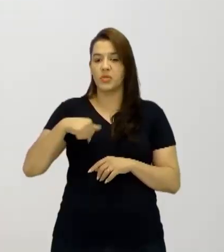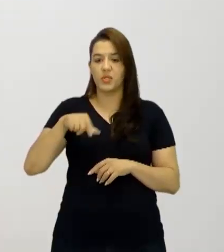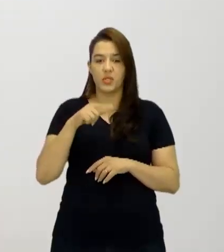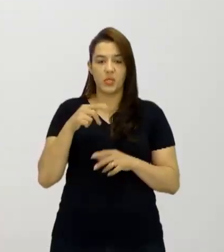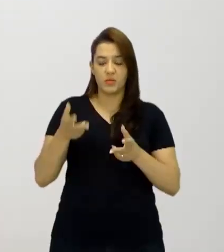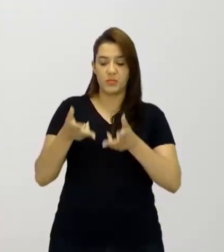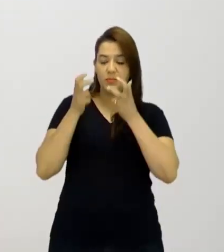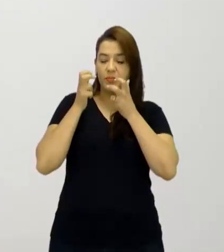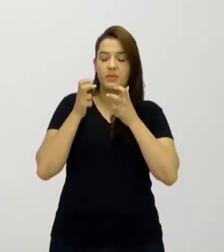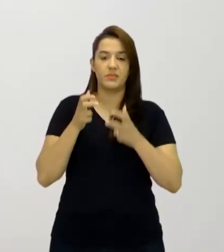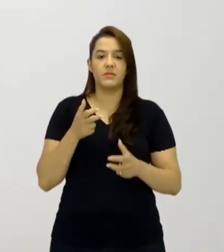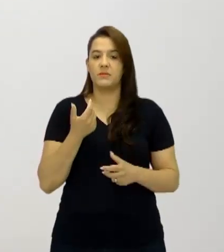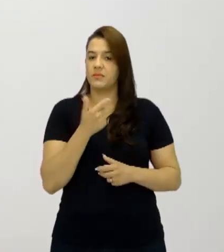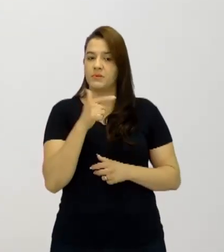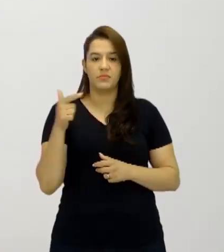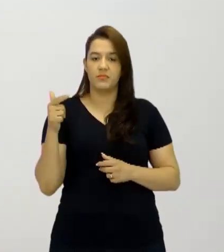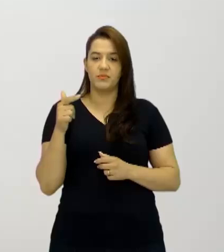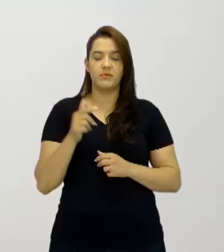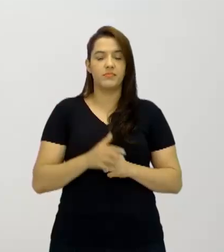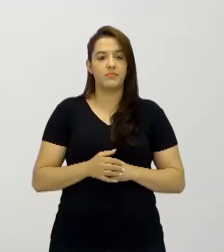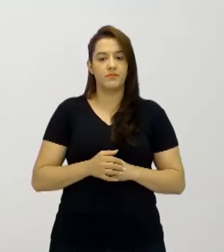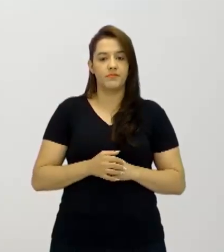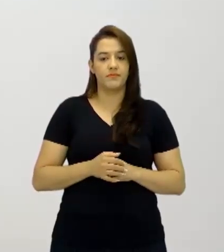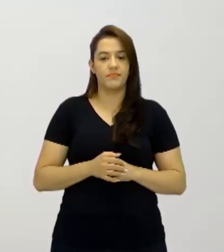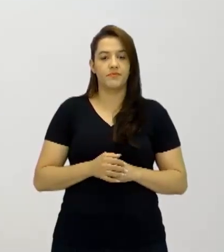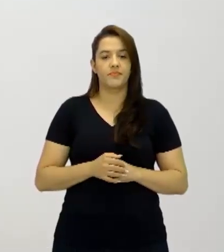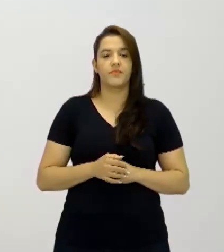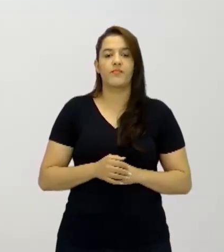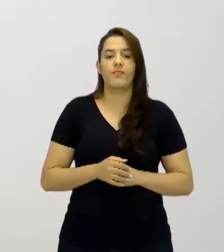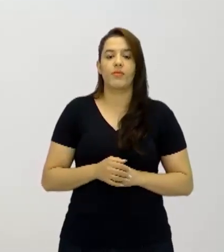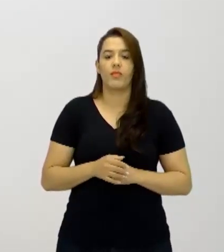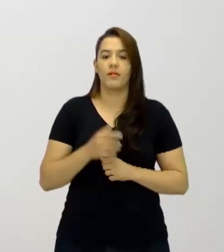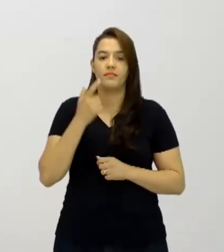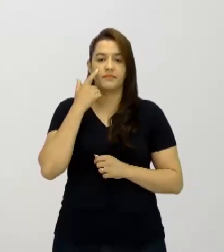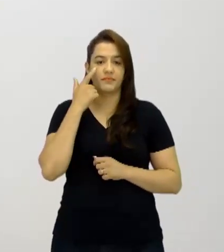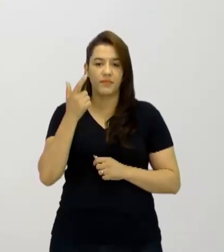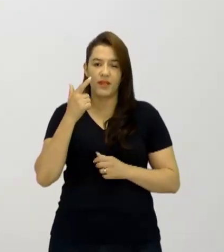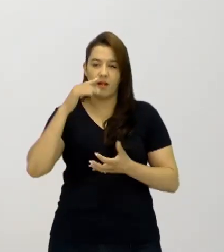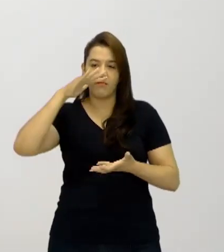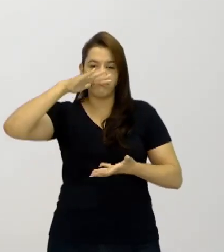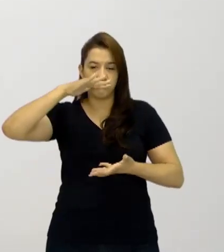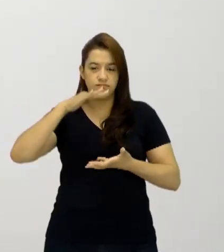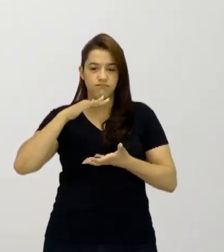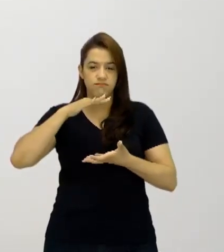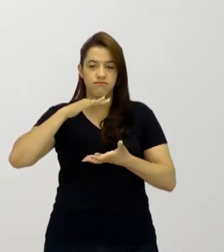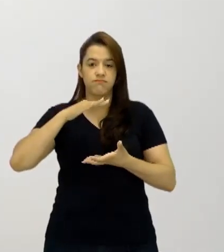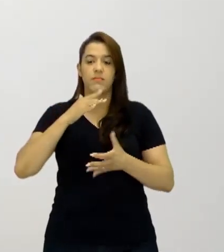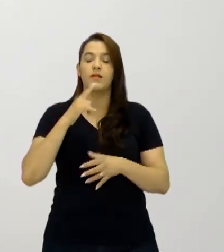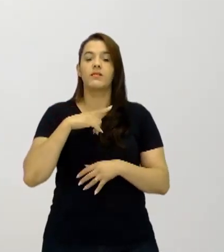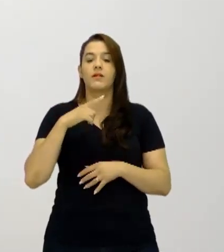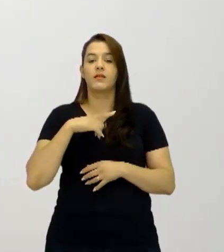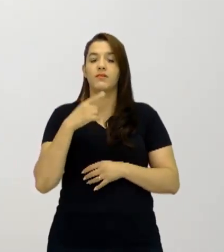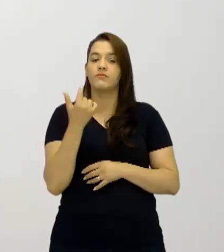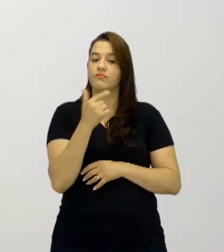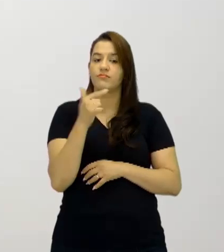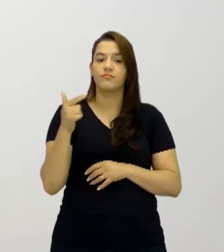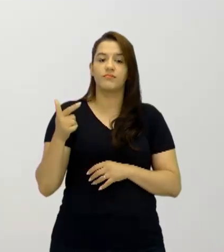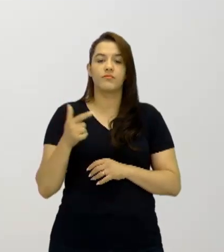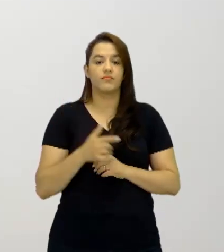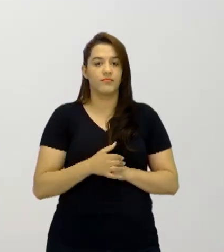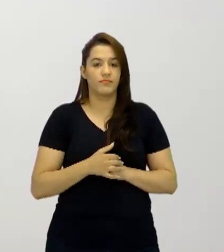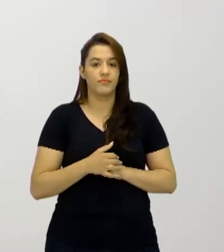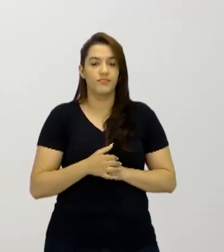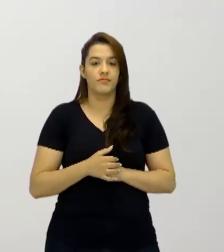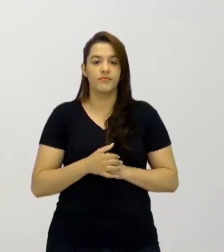conseguiríamos perceber o achatamento da Terra. Né? A gente não ia conseguir perceber que ela é um pouquinho mais achatada assim aqui em cima, assim